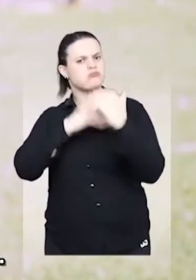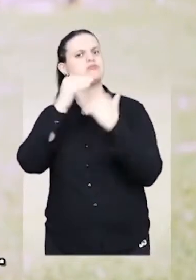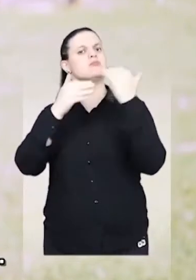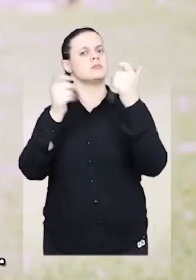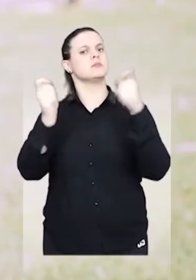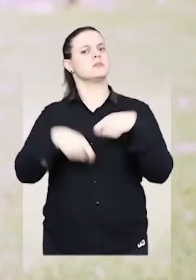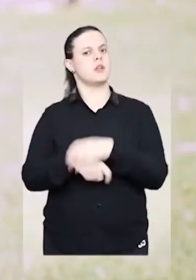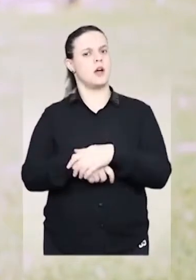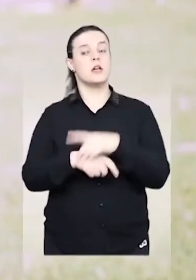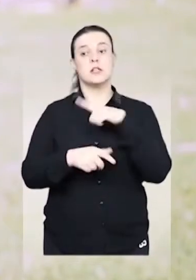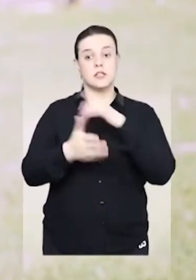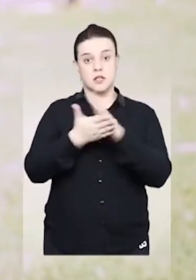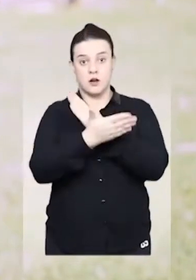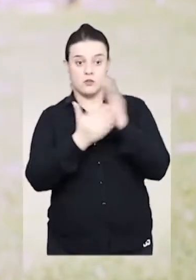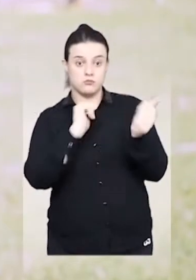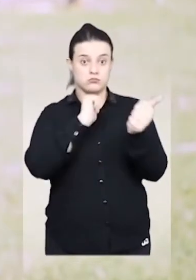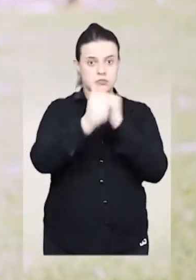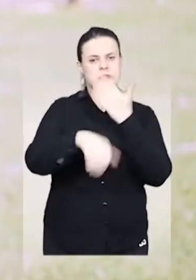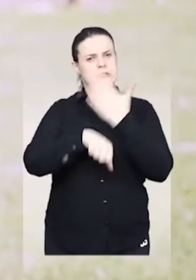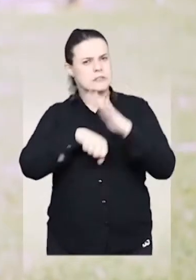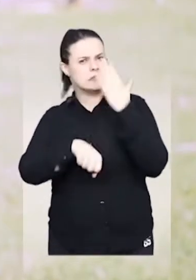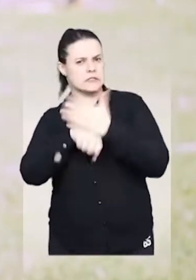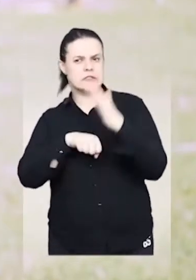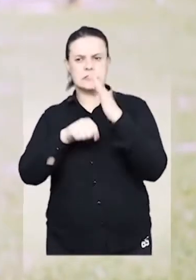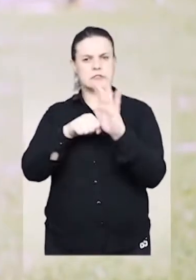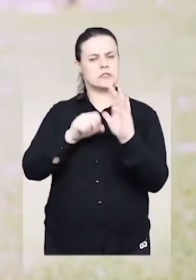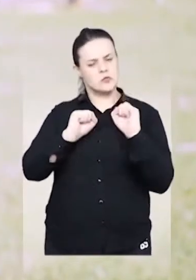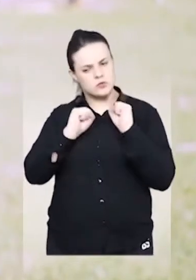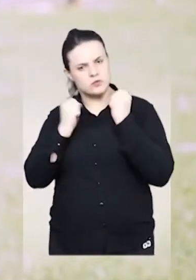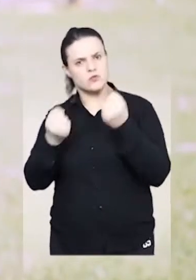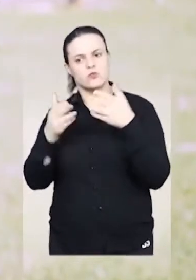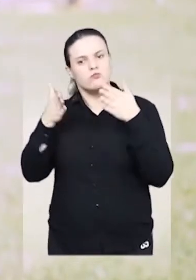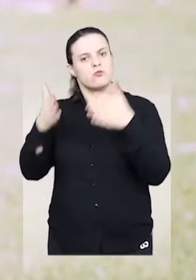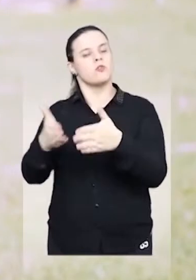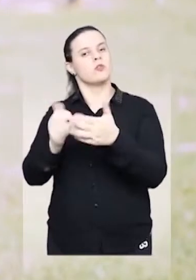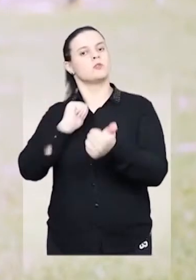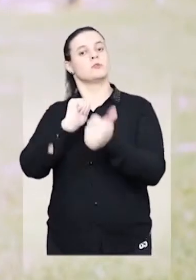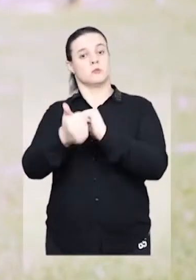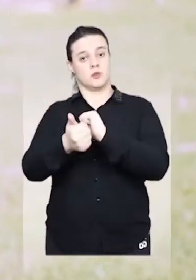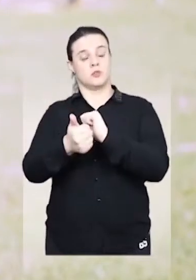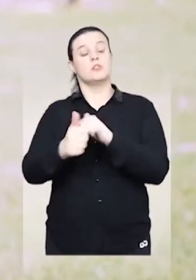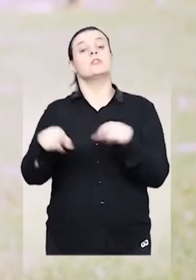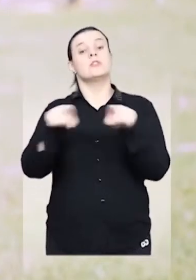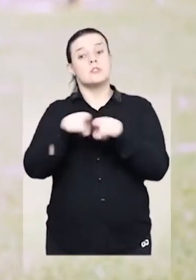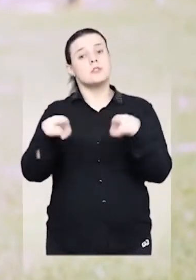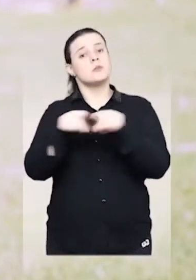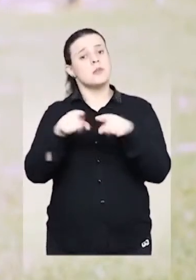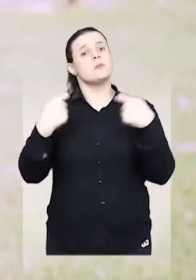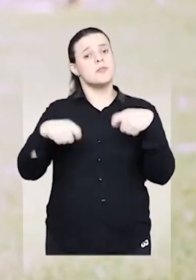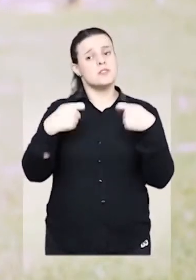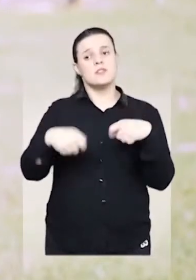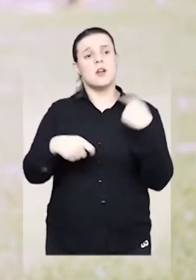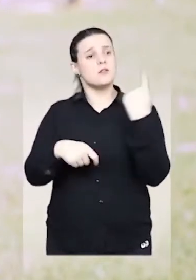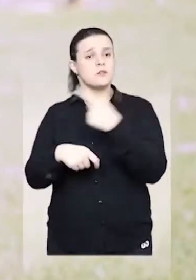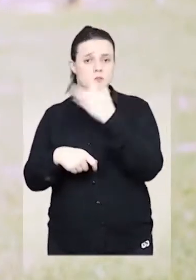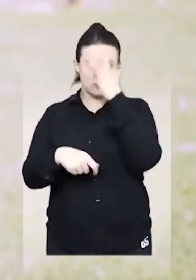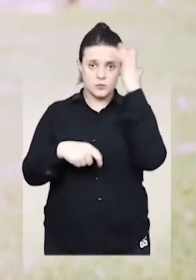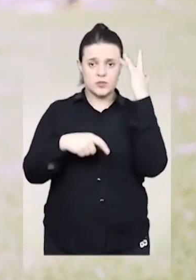também. Existem atletas que treinam muito, que se dedicam para o esporte, e deveria ser